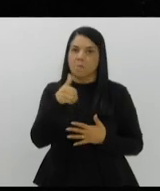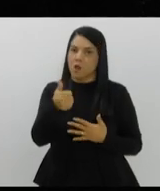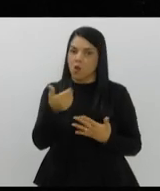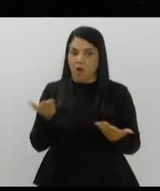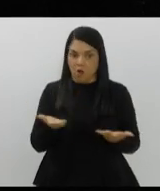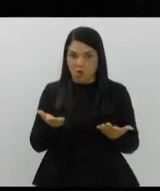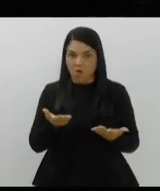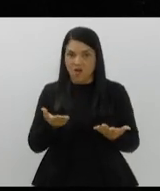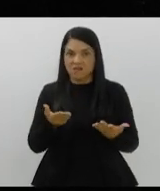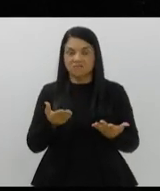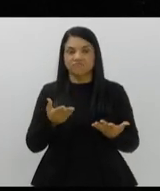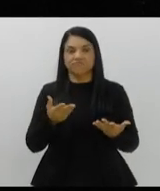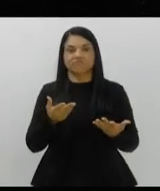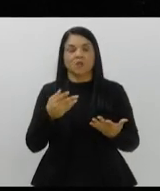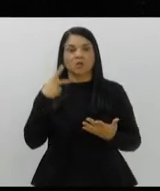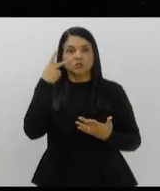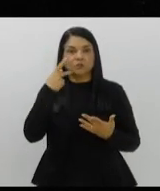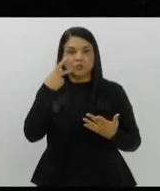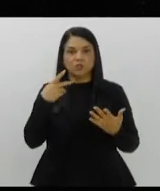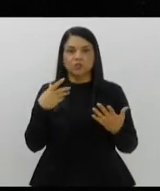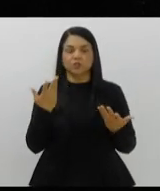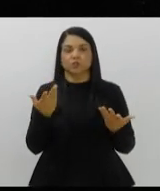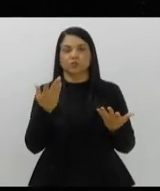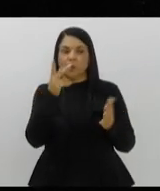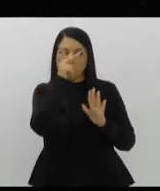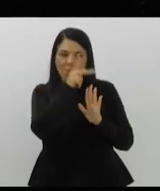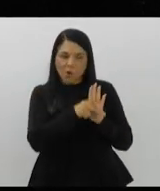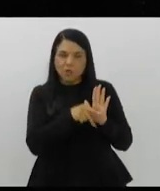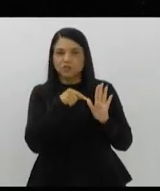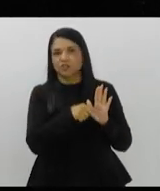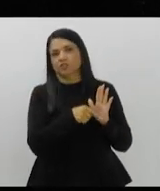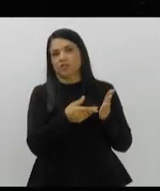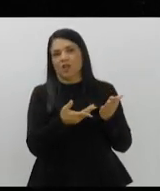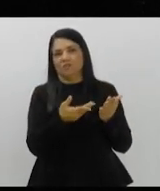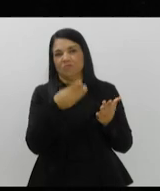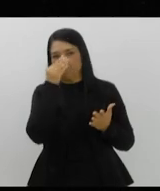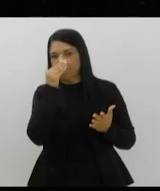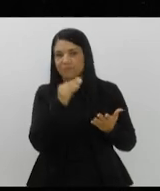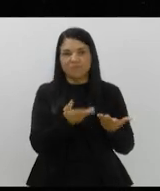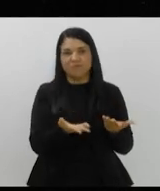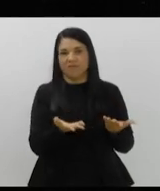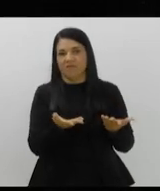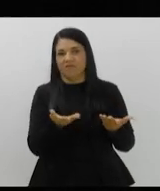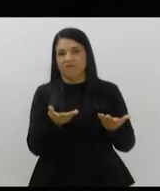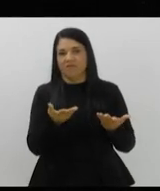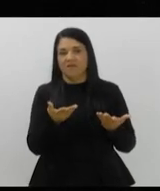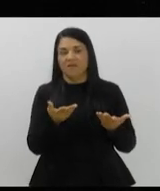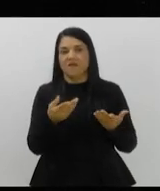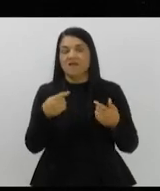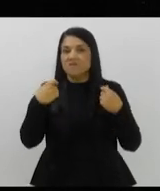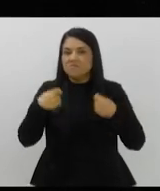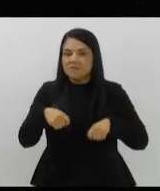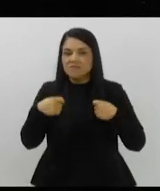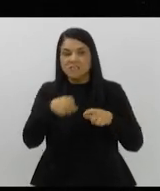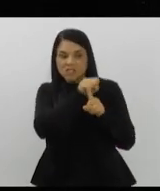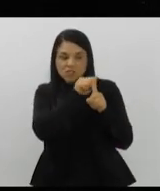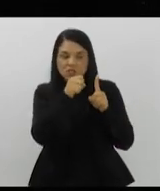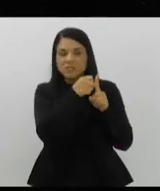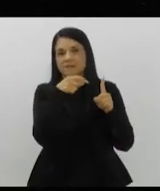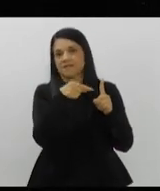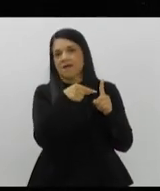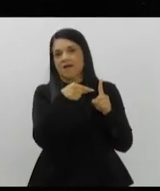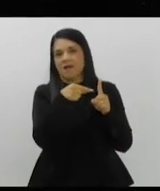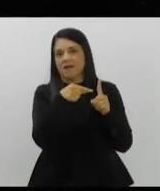tão lesivos ao clima, ao planeta, à saúde das pessoas, aos biomas, se toda a sociedade